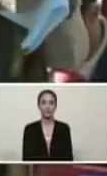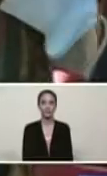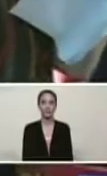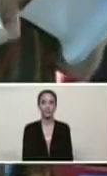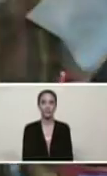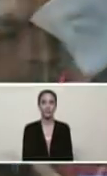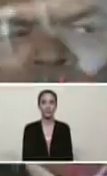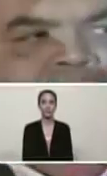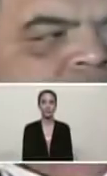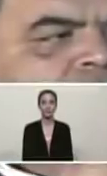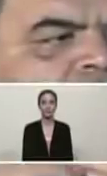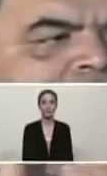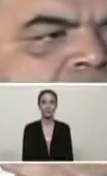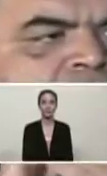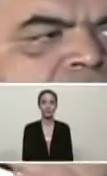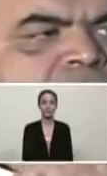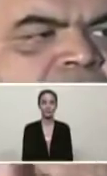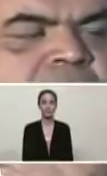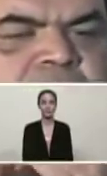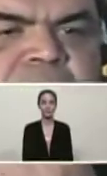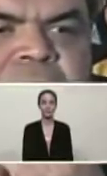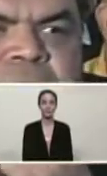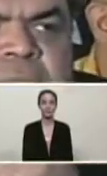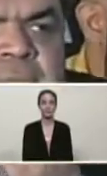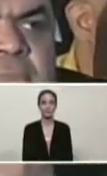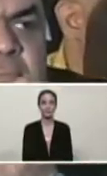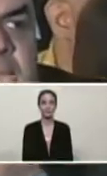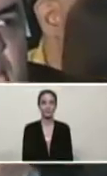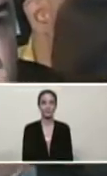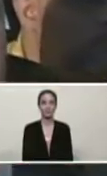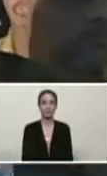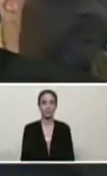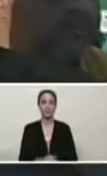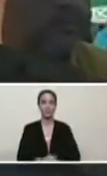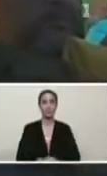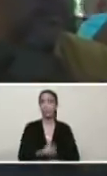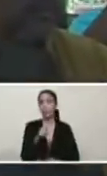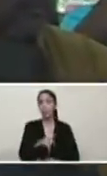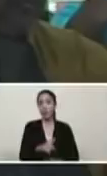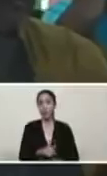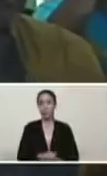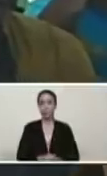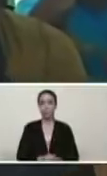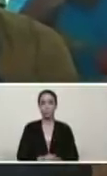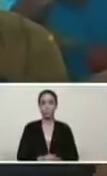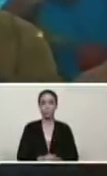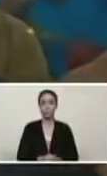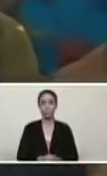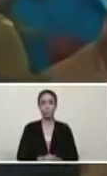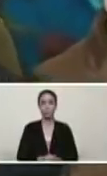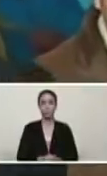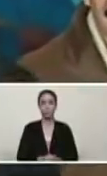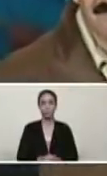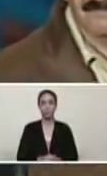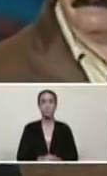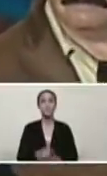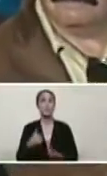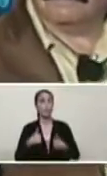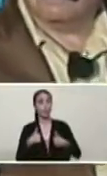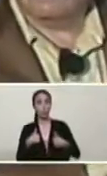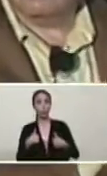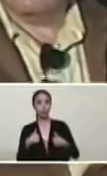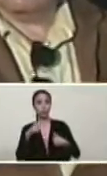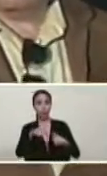e reconquistando o caminho da Revolução Bolivariana. Estou aqui. Grande abraço a todos vocês. Estou aqui em